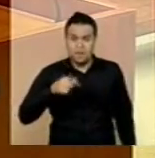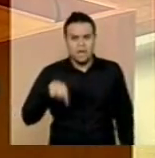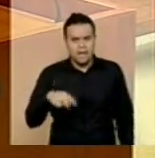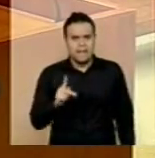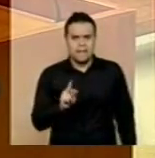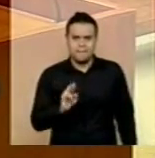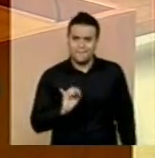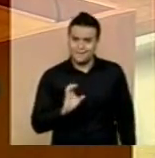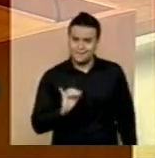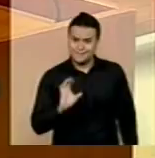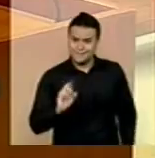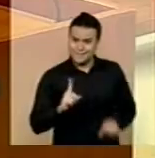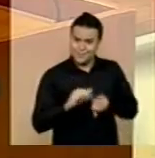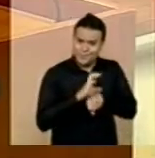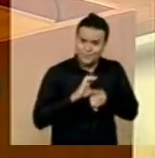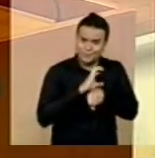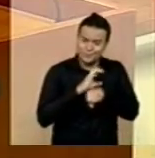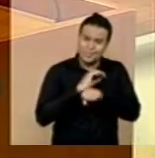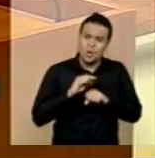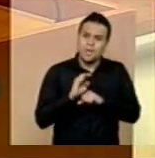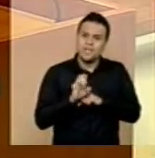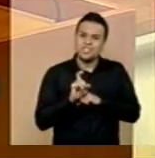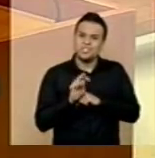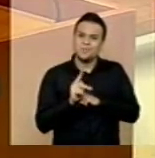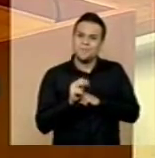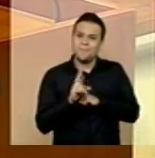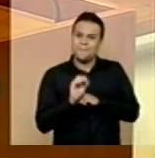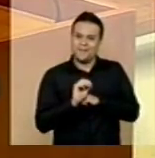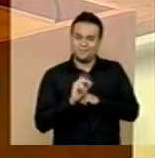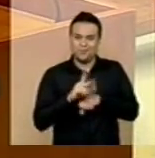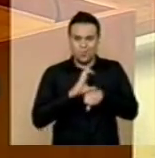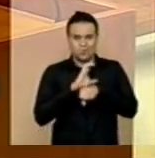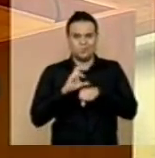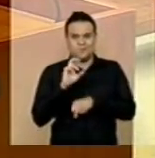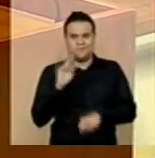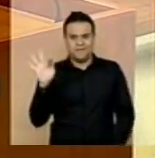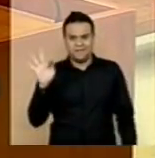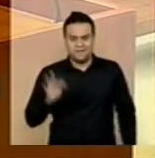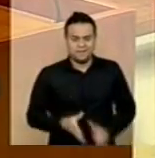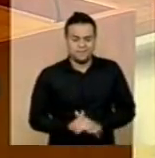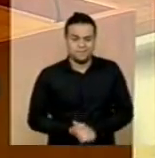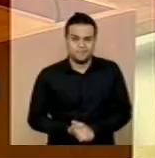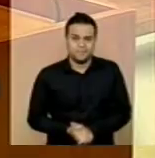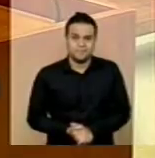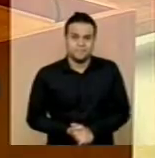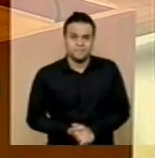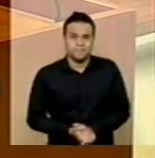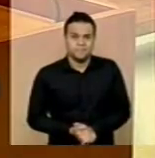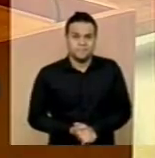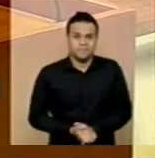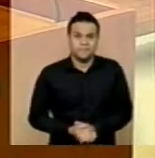princípio constitucional extensível expresso da Constituição Federal. Não posso olvidar também